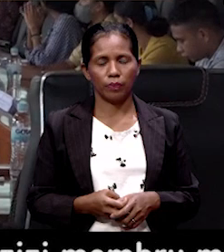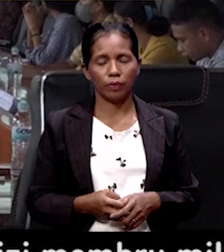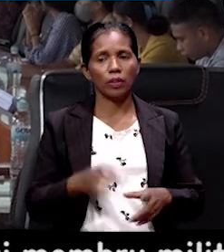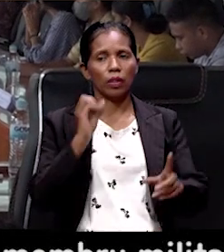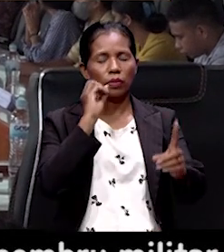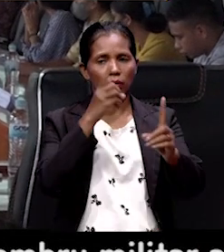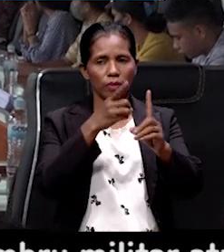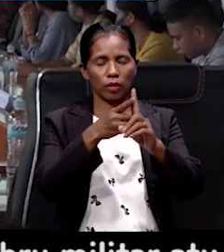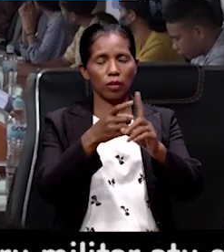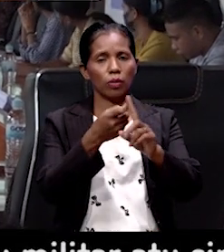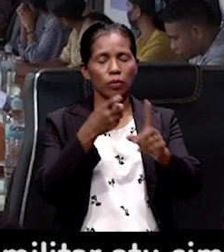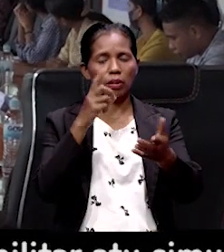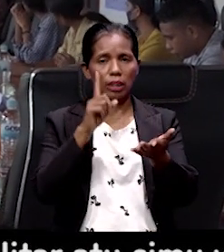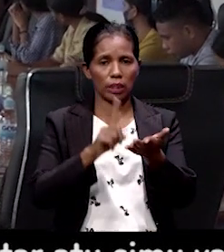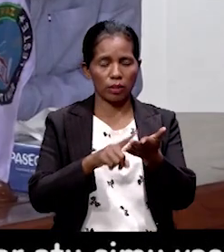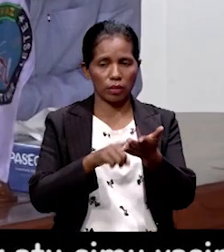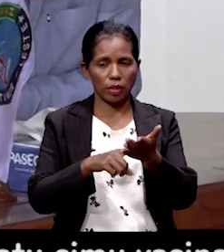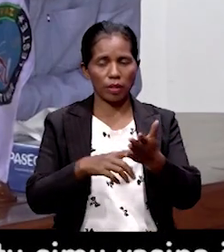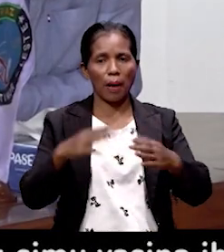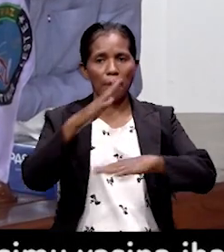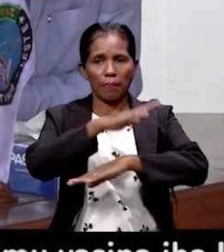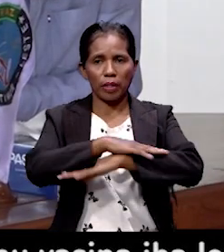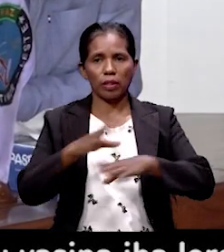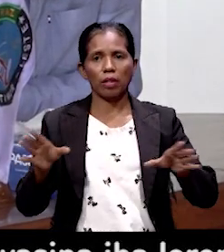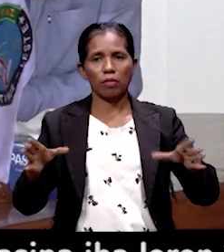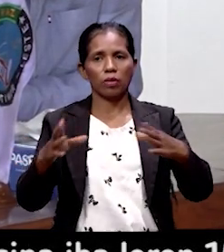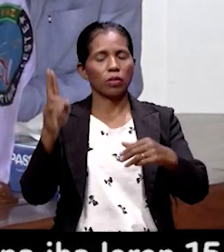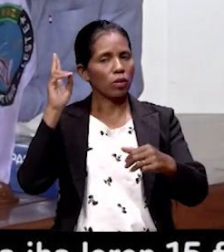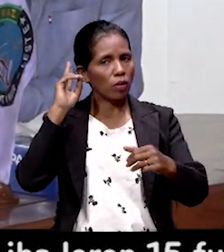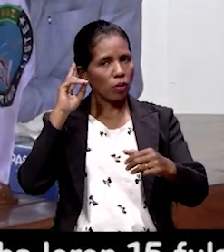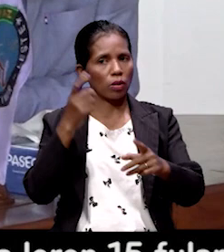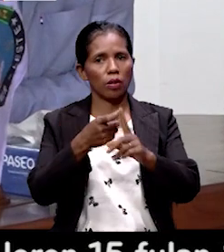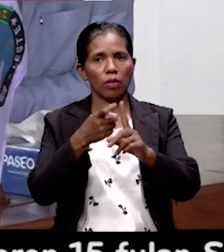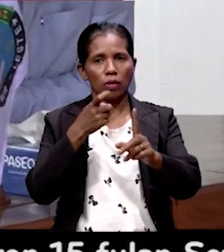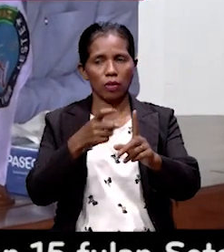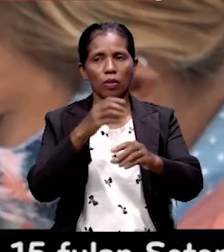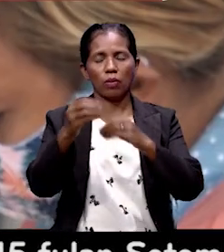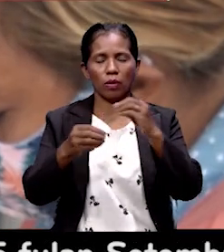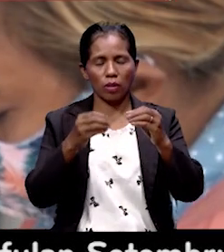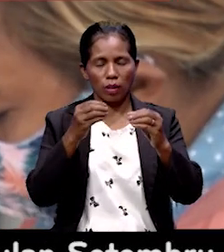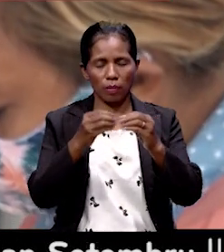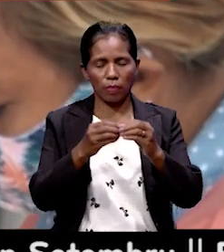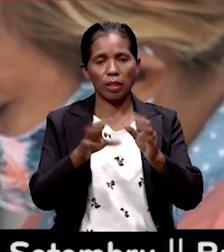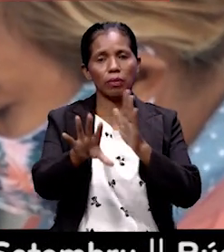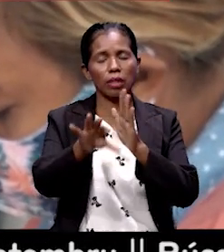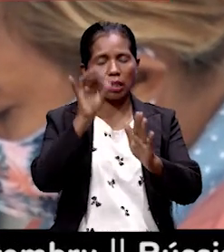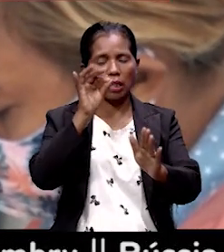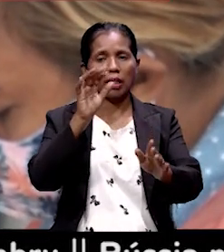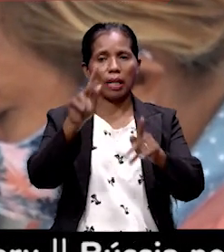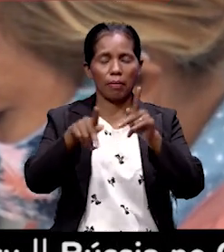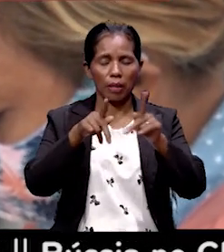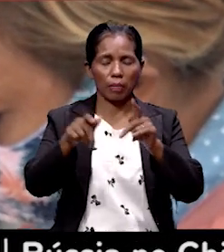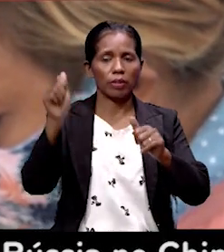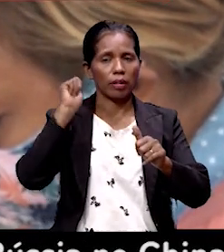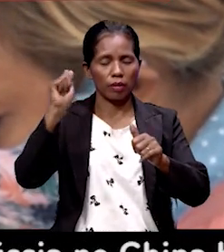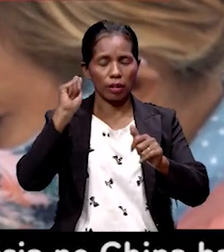Objetivo husi discussão mesa kabuar ne hudirona opinião husi orador sira konaba figura candidato nebe atu candidataan